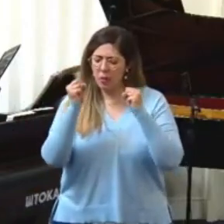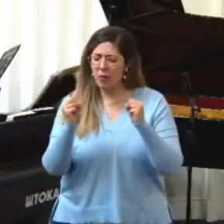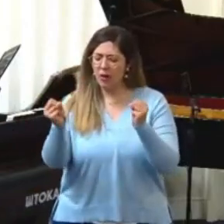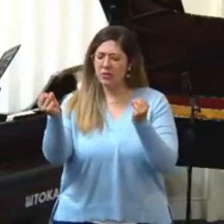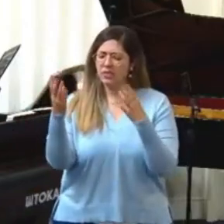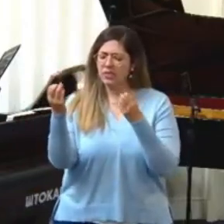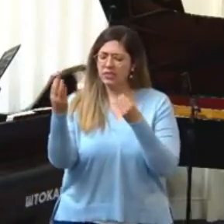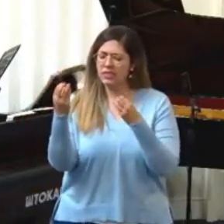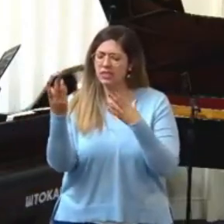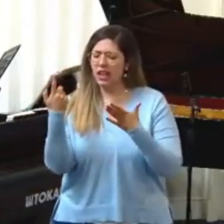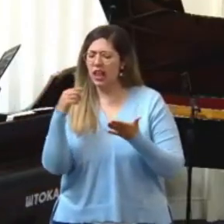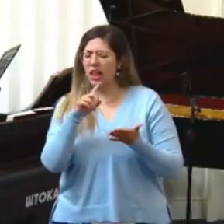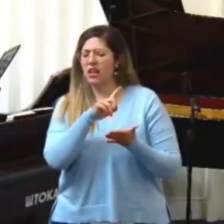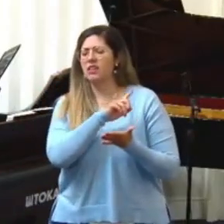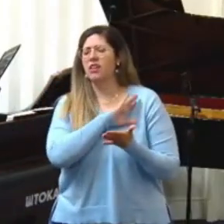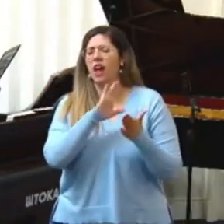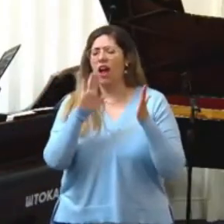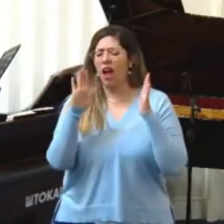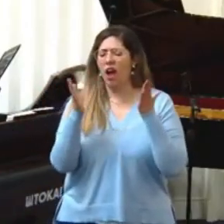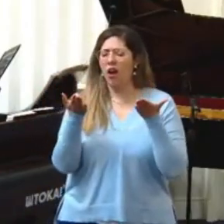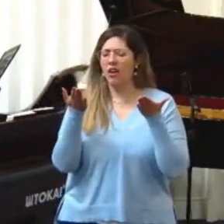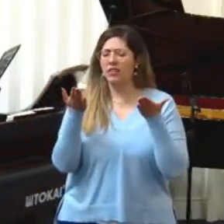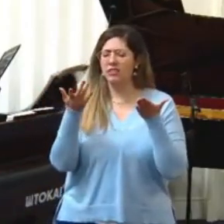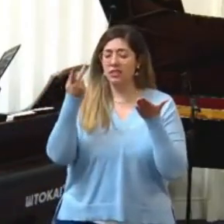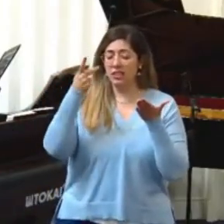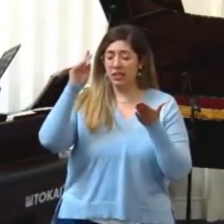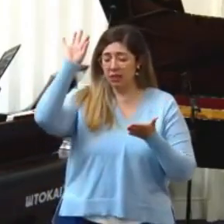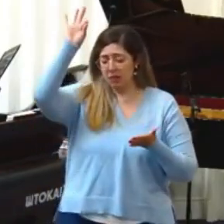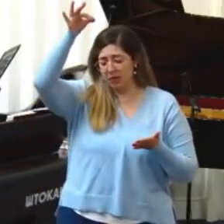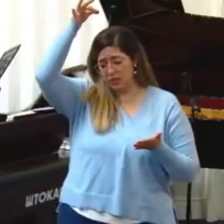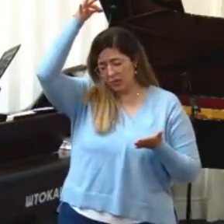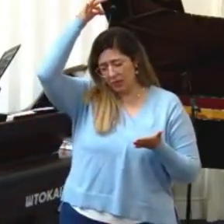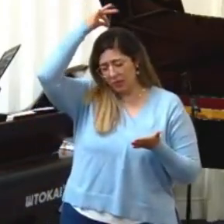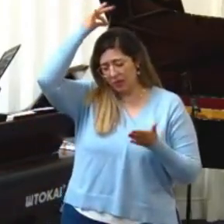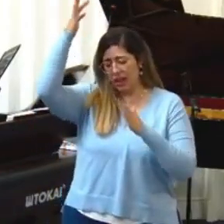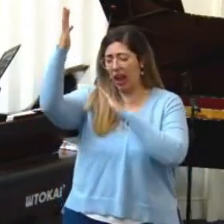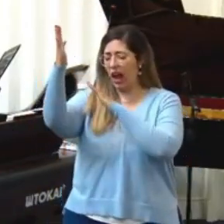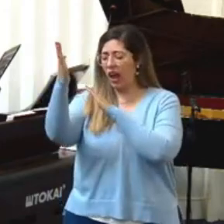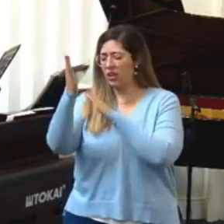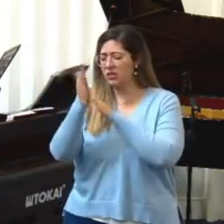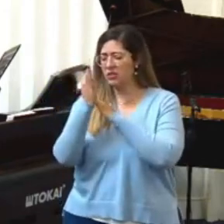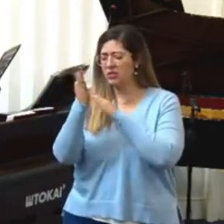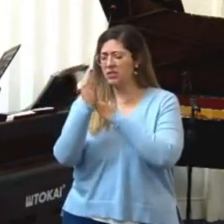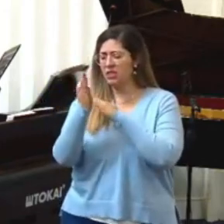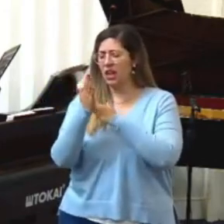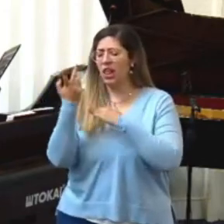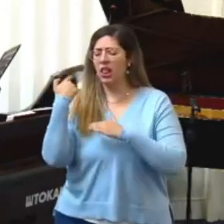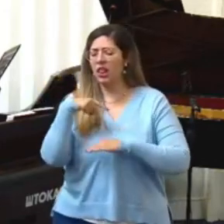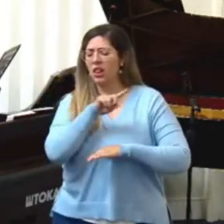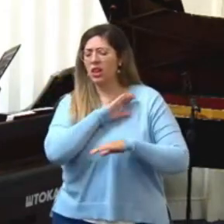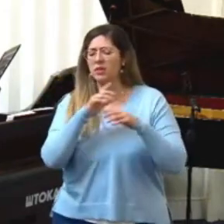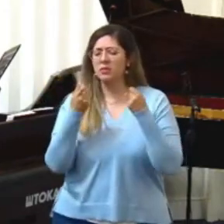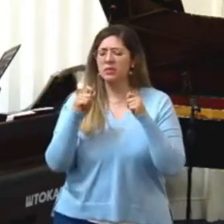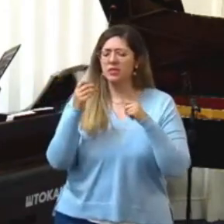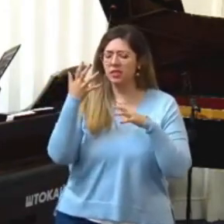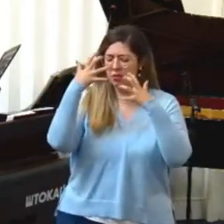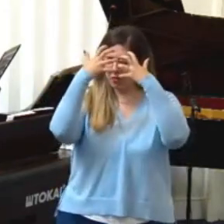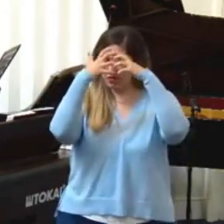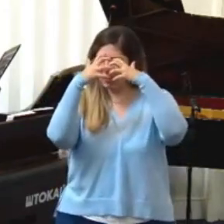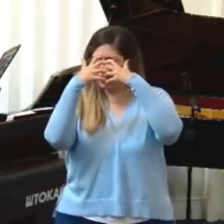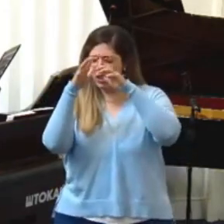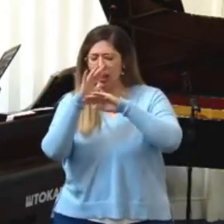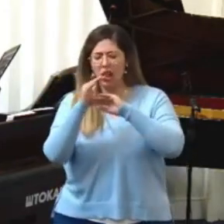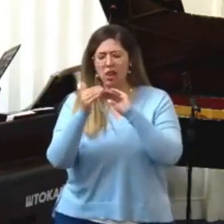ensinar. Agora, que o teu Espírito nos ajude naquilo que precisamos entender